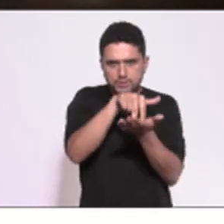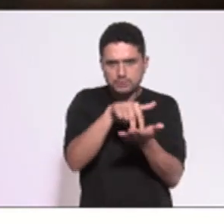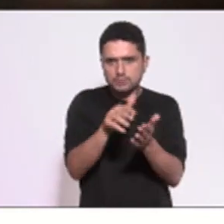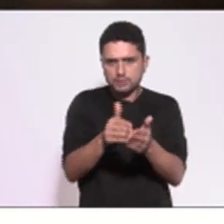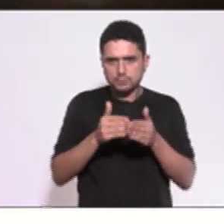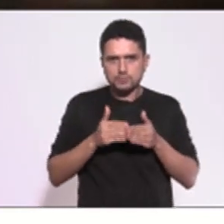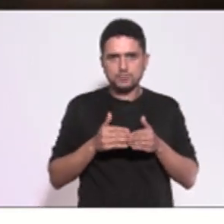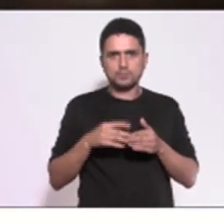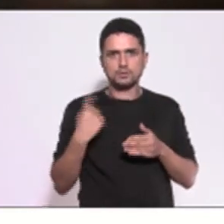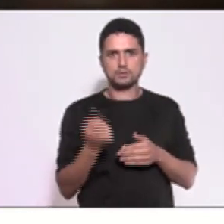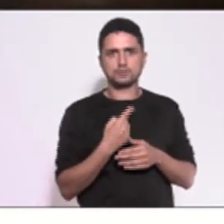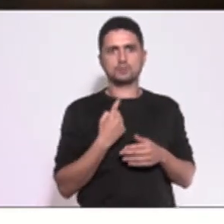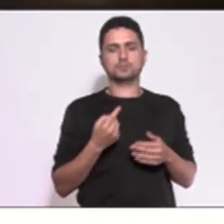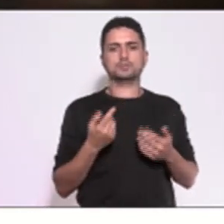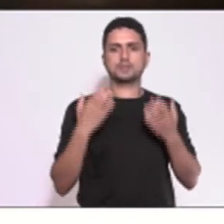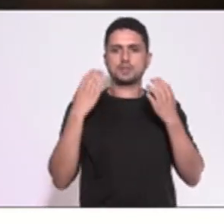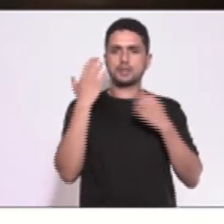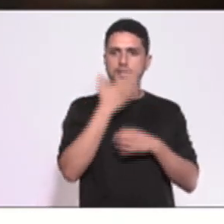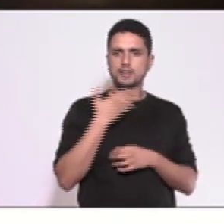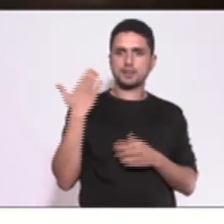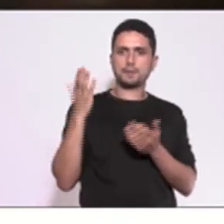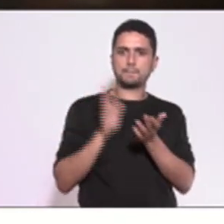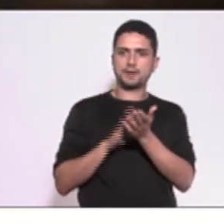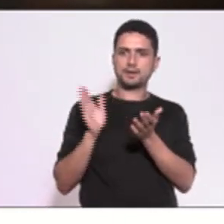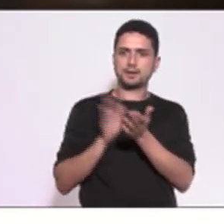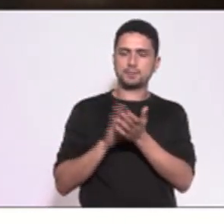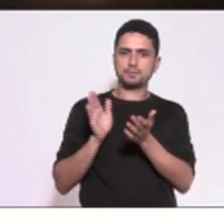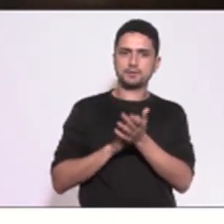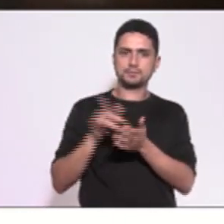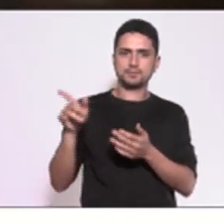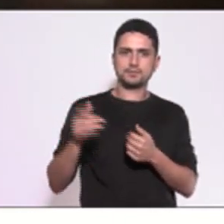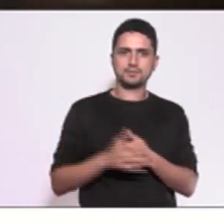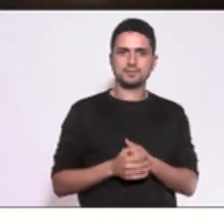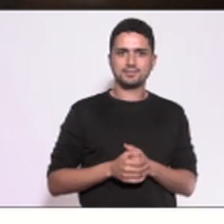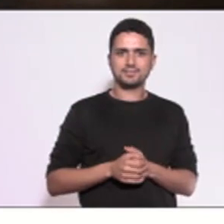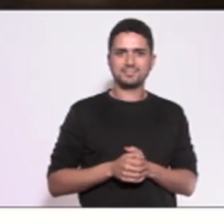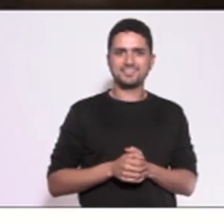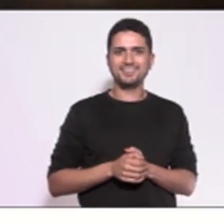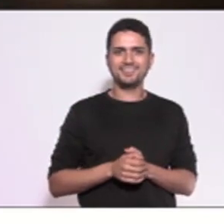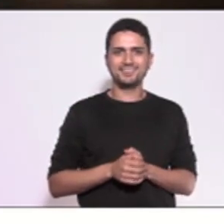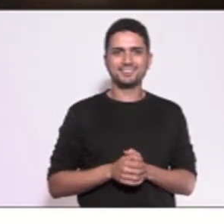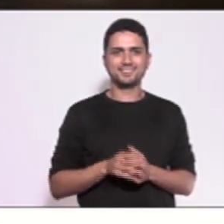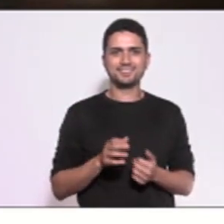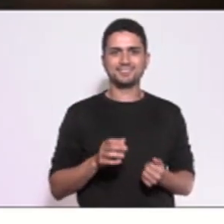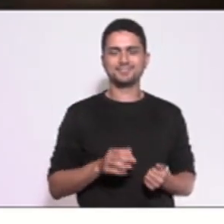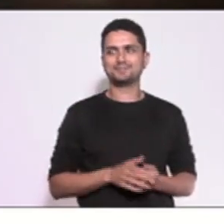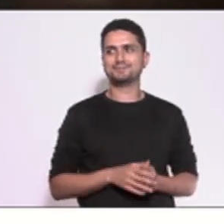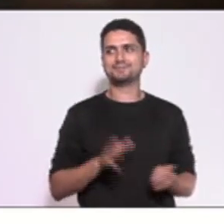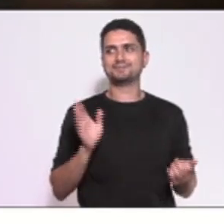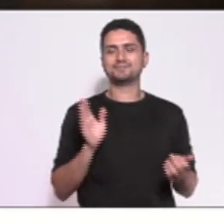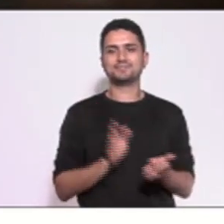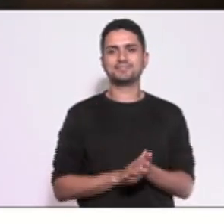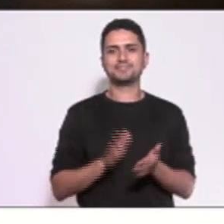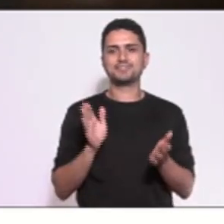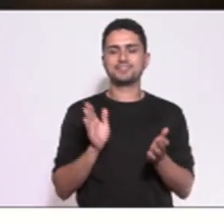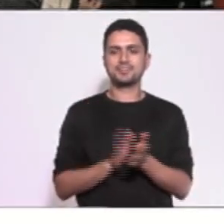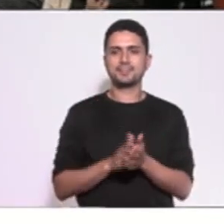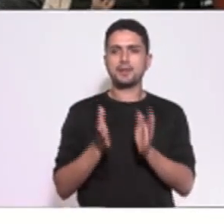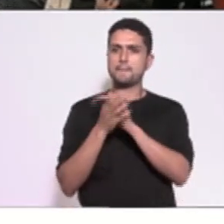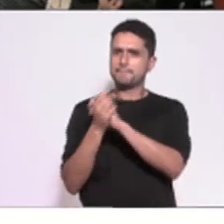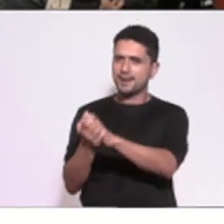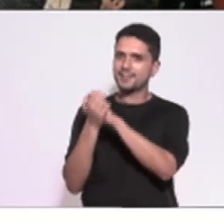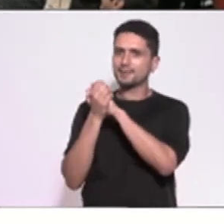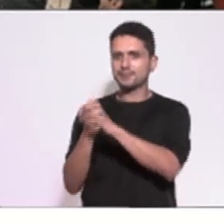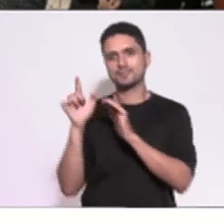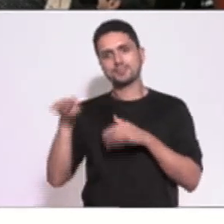e nós pudéssemos cantar aqui um parabéns para você. Vamos lá. Parabéns para